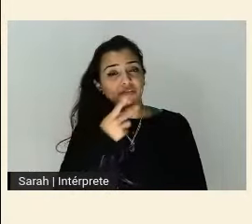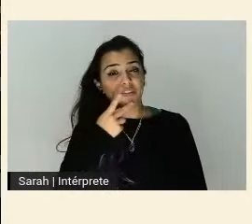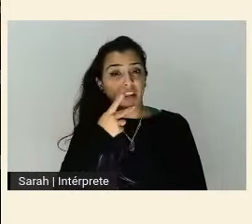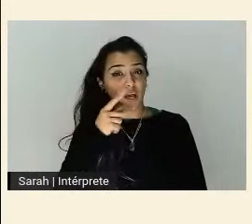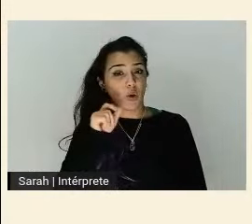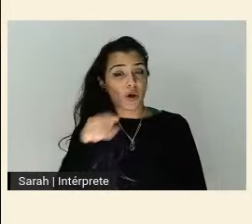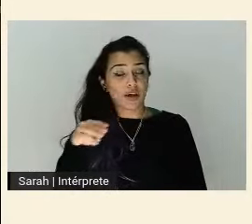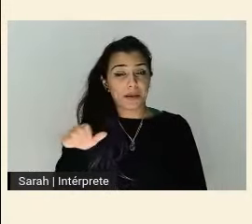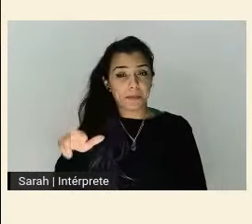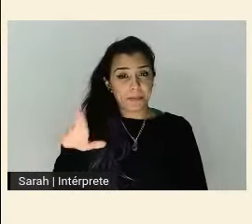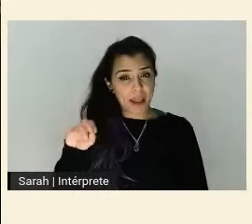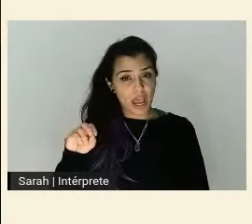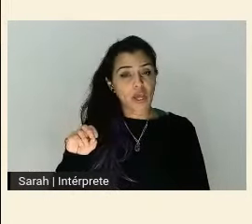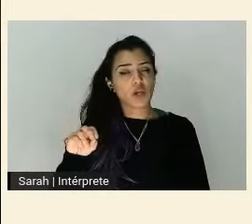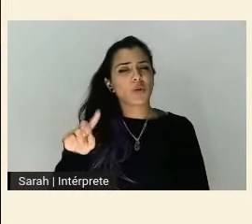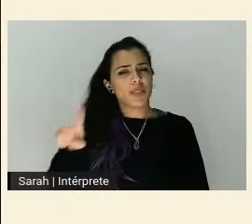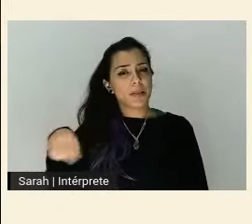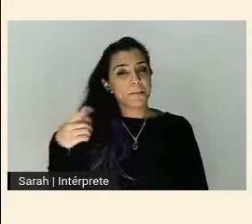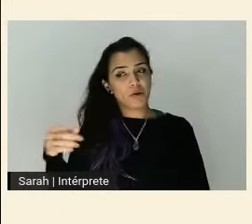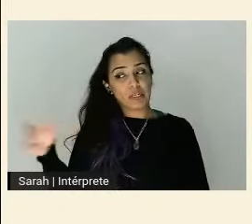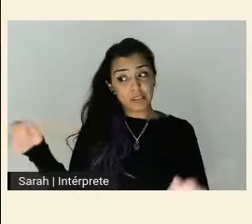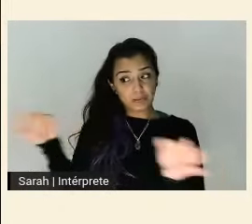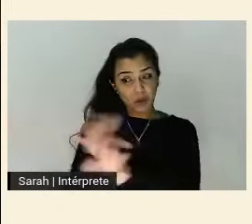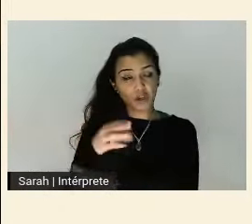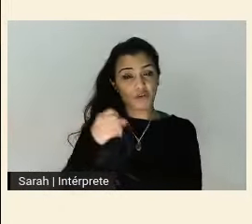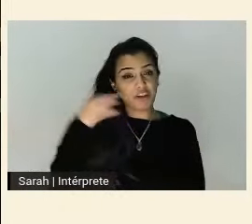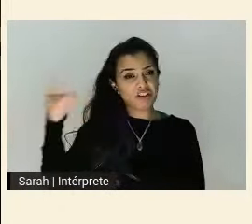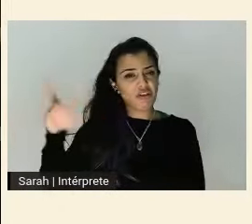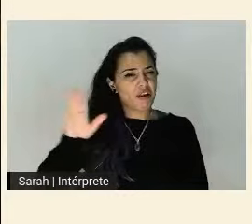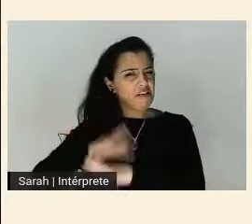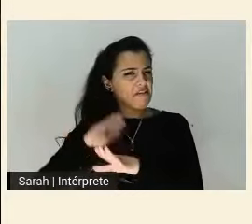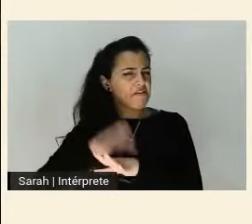muitos livros sobre música, as festas dramáticas,